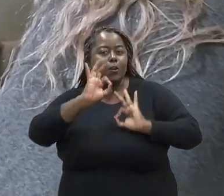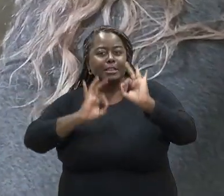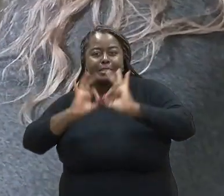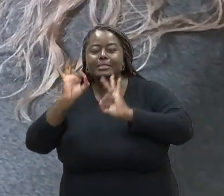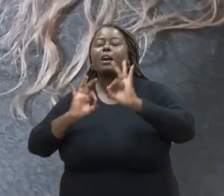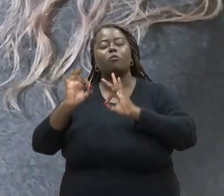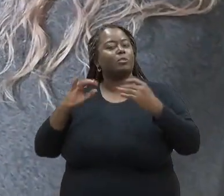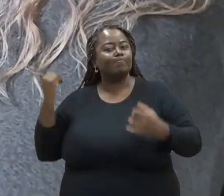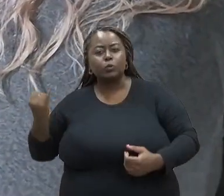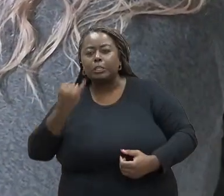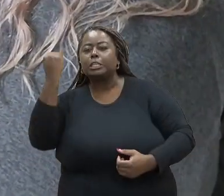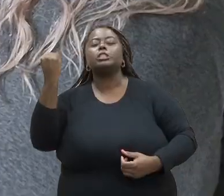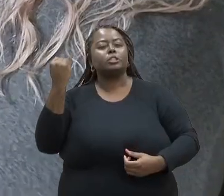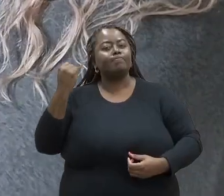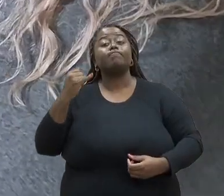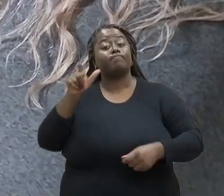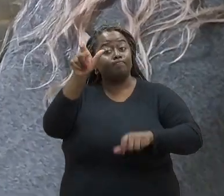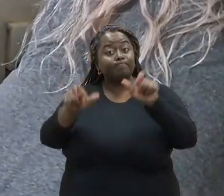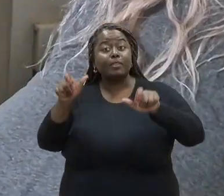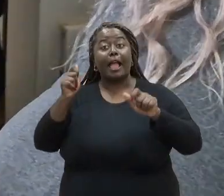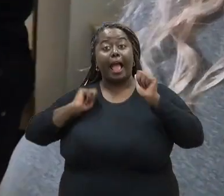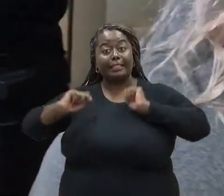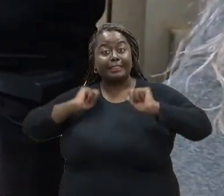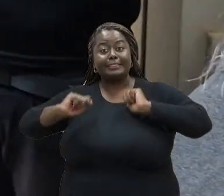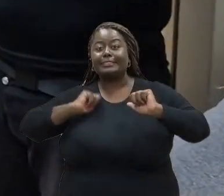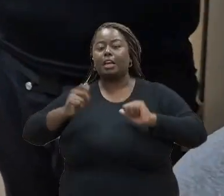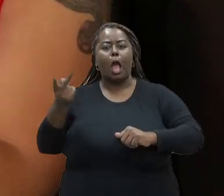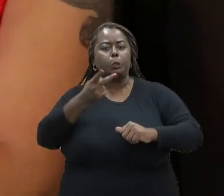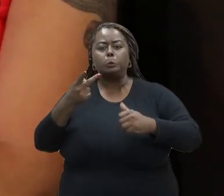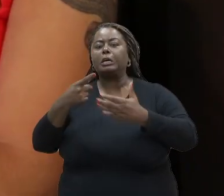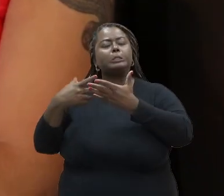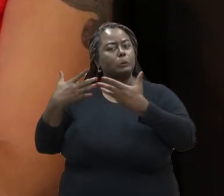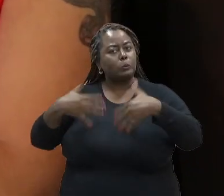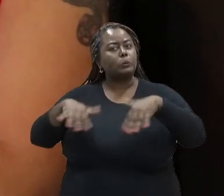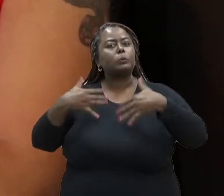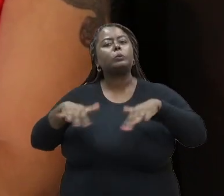fundamental. Até mesmo das atrizes, elas tiveram um entrosamento muito legal.